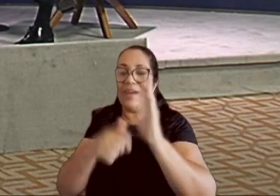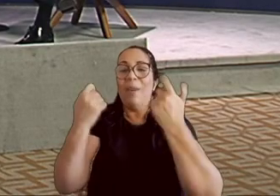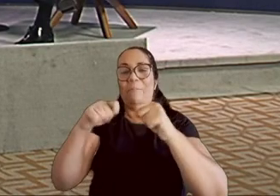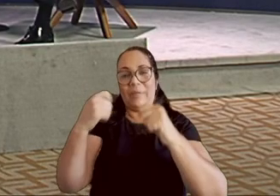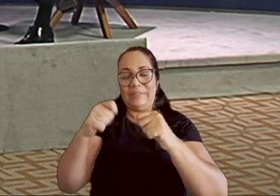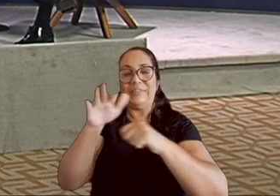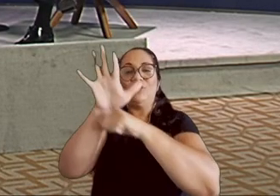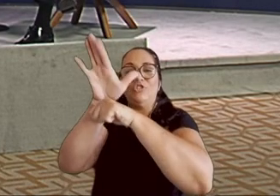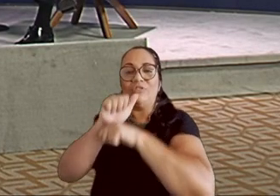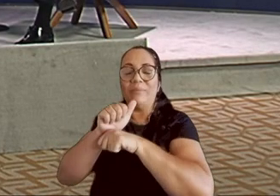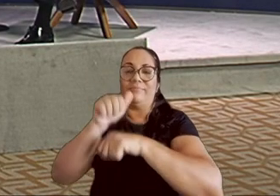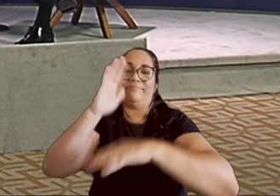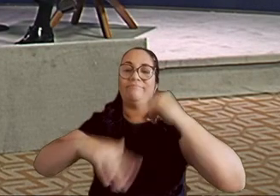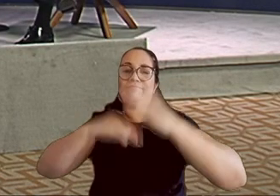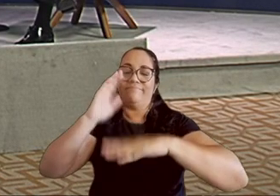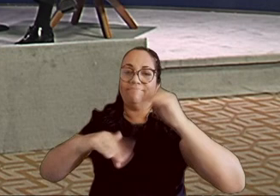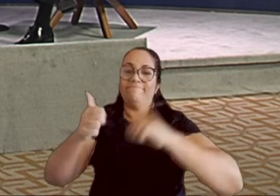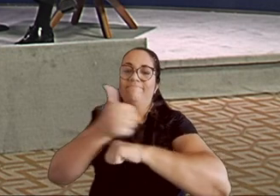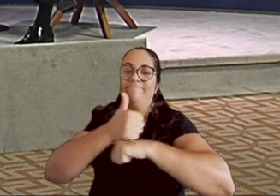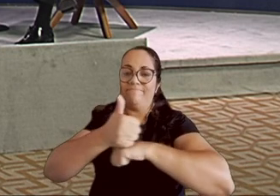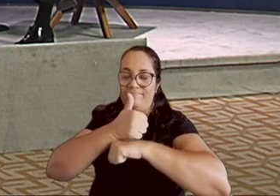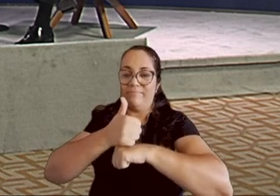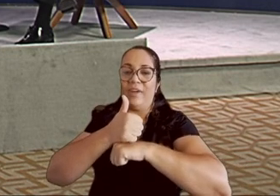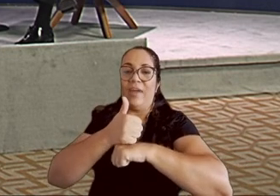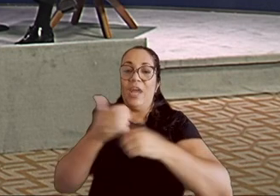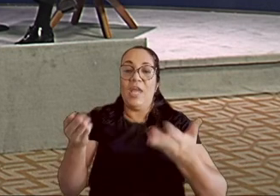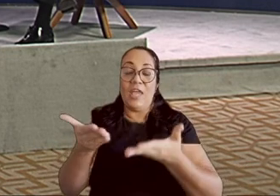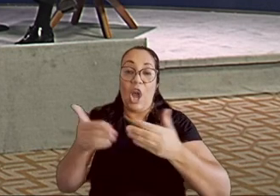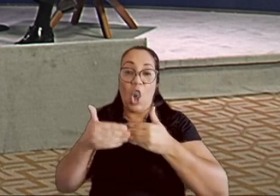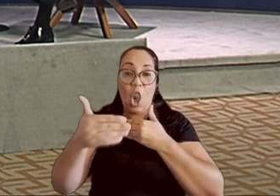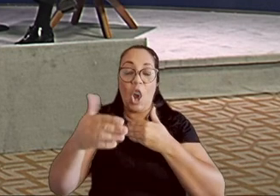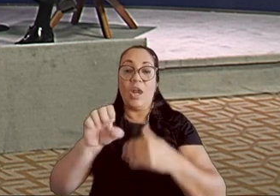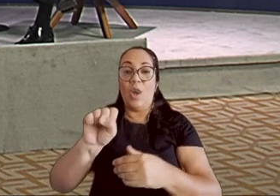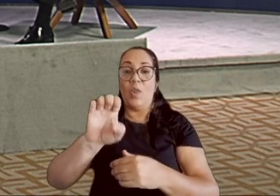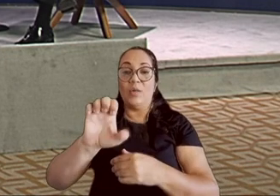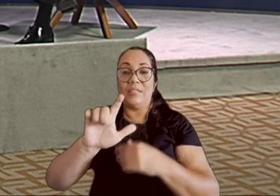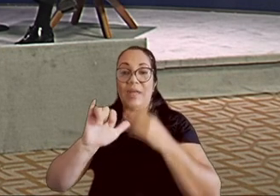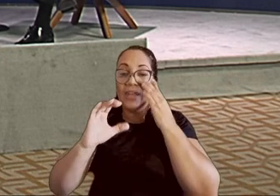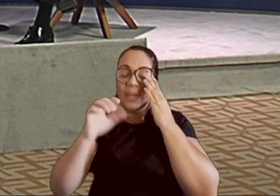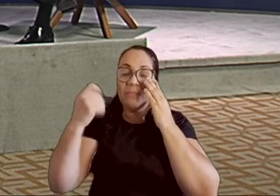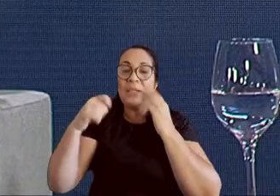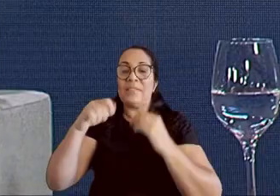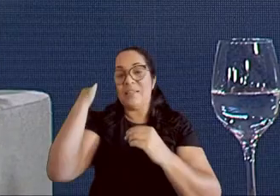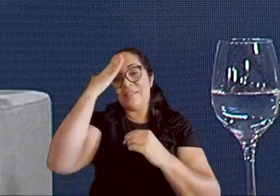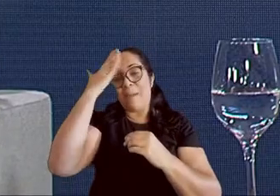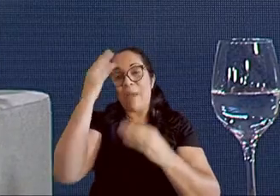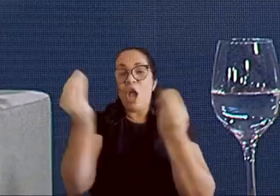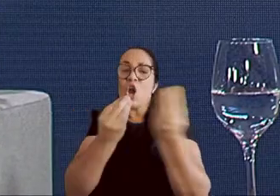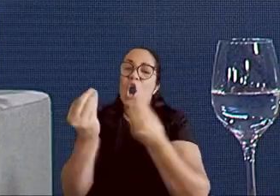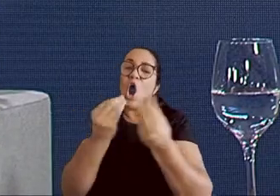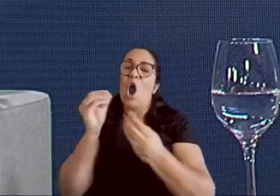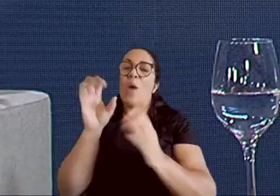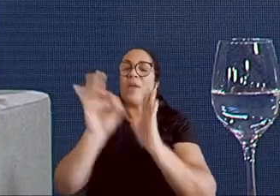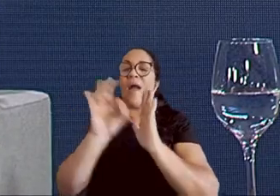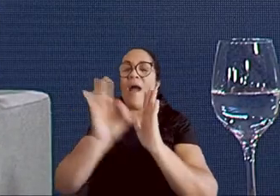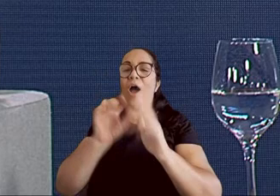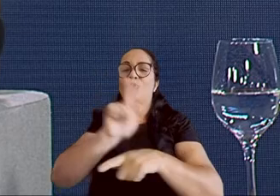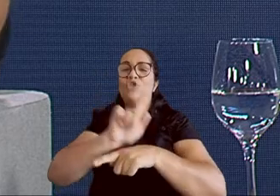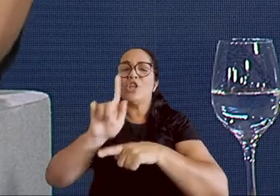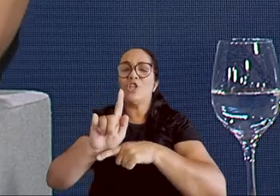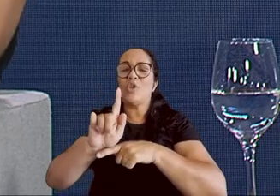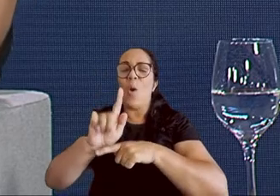particularmente você tem que estar com um bom gestor com alguém que tem um histórico porque vai fazer muita diferença